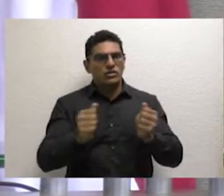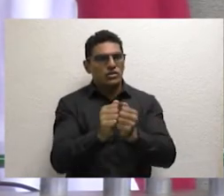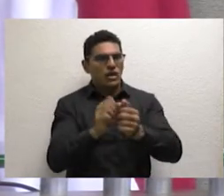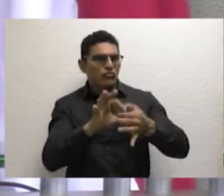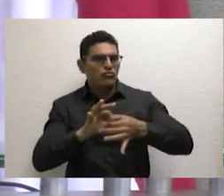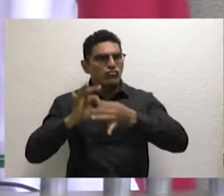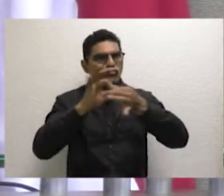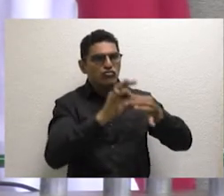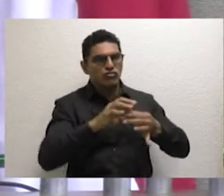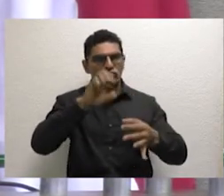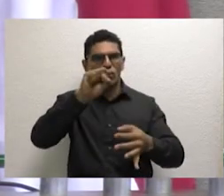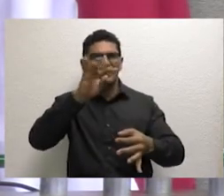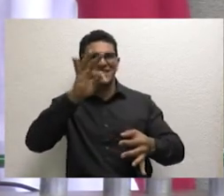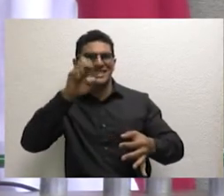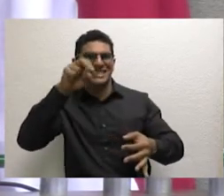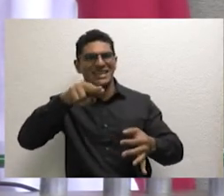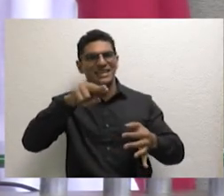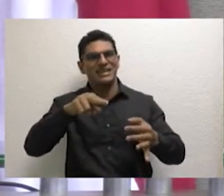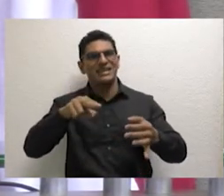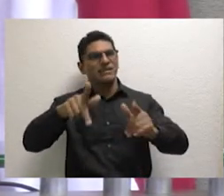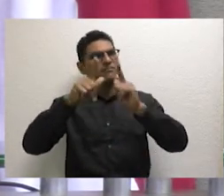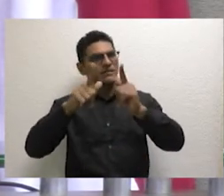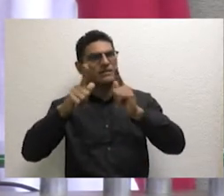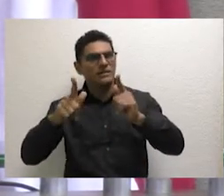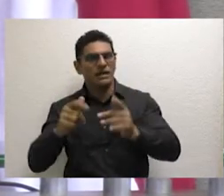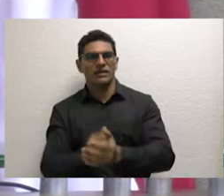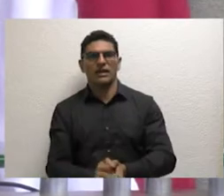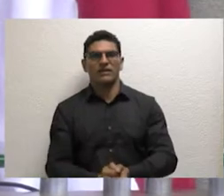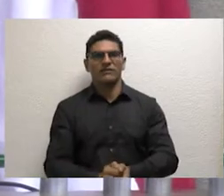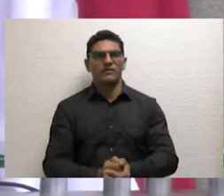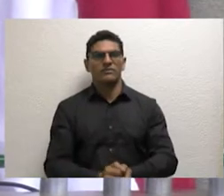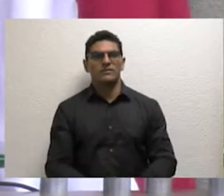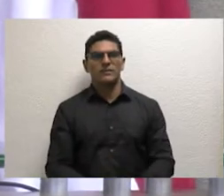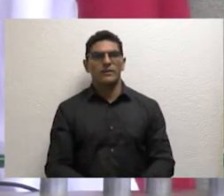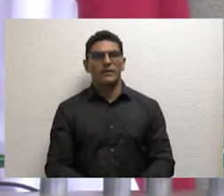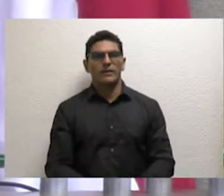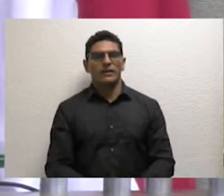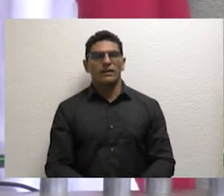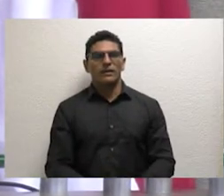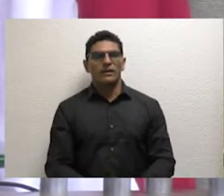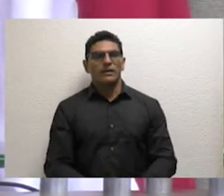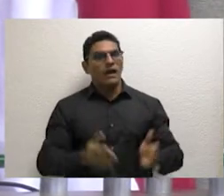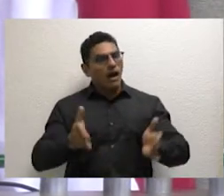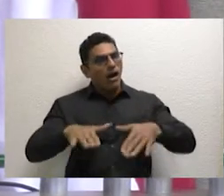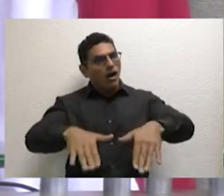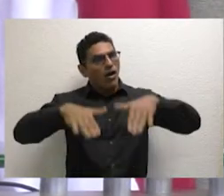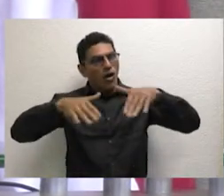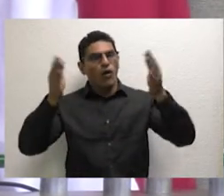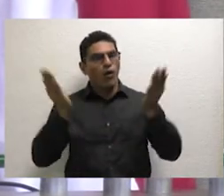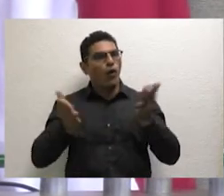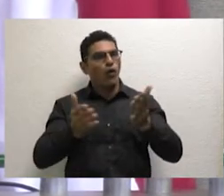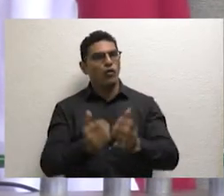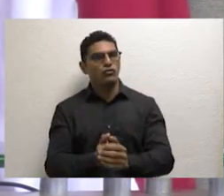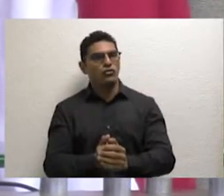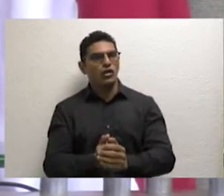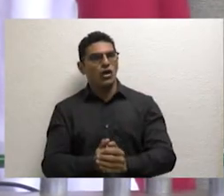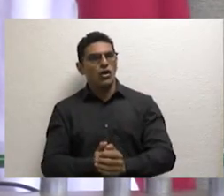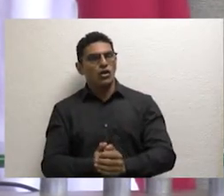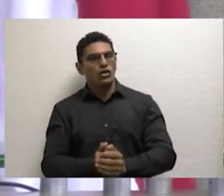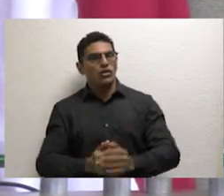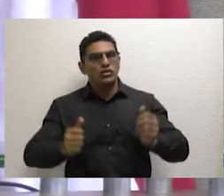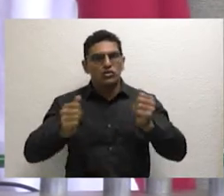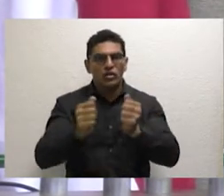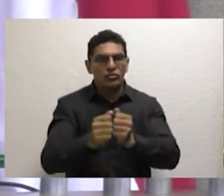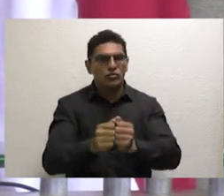ao Cintean nesse momento queremos dizer que nesta casa hoje nós viemos buscar